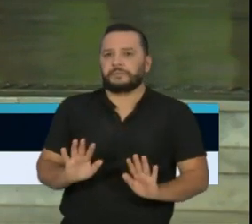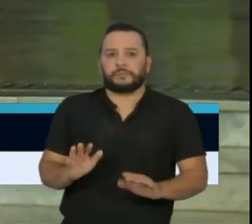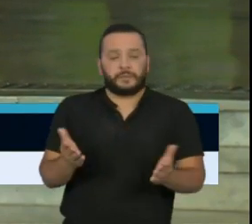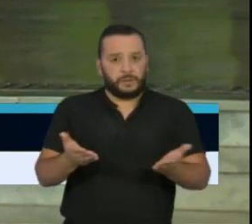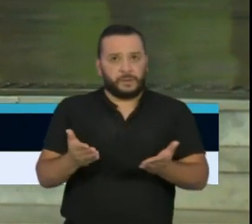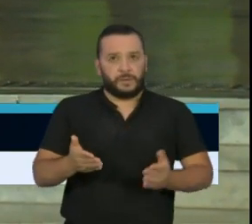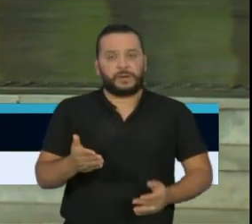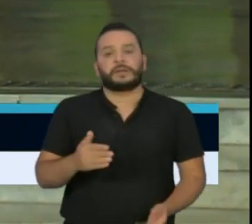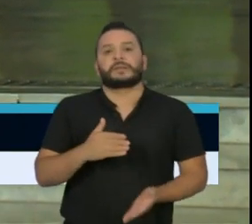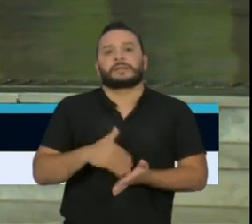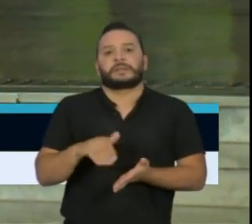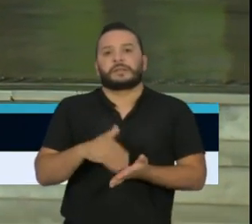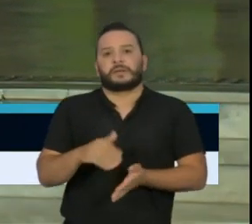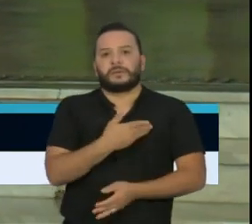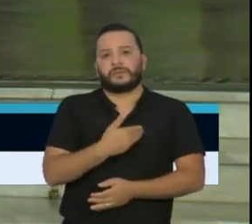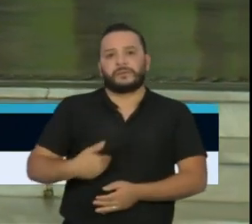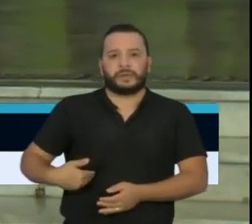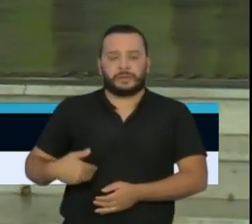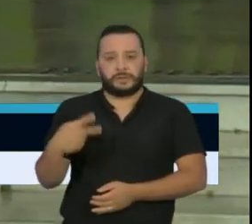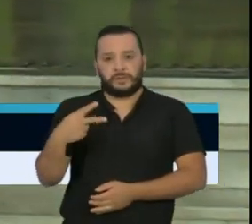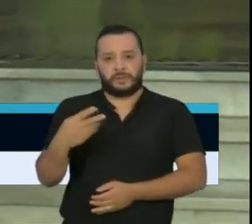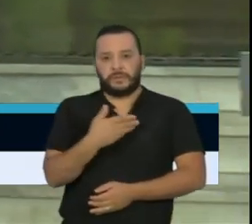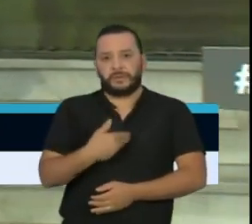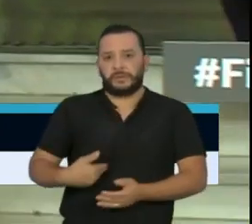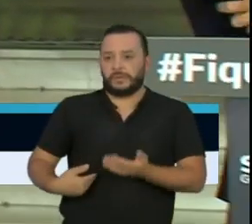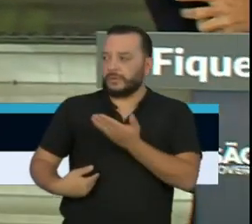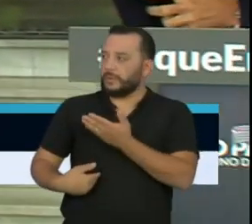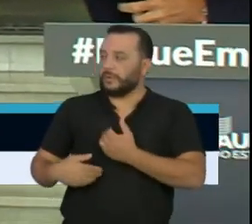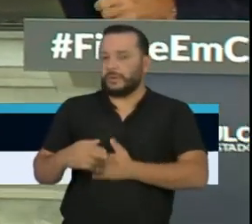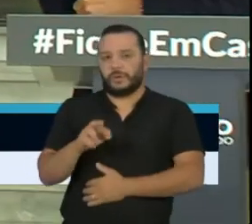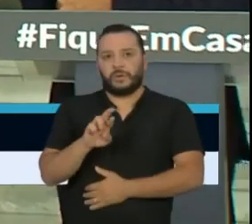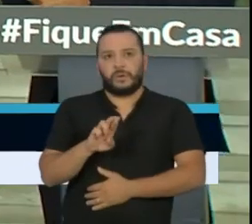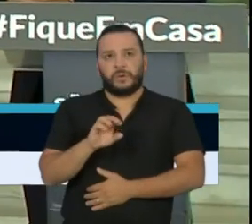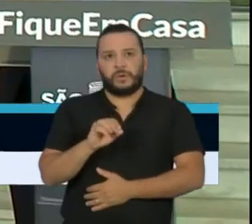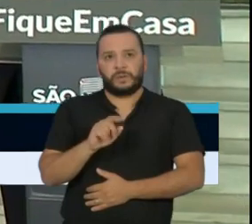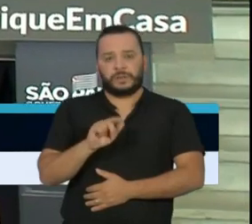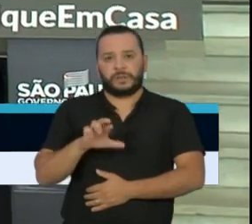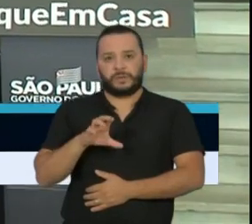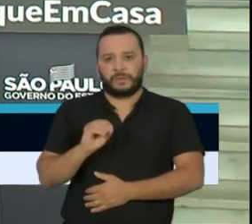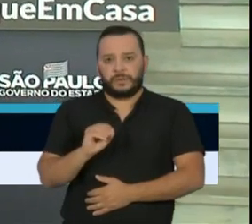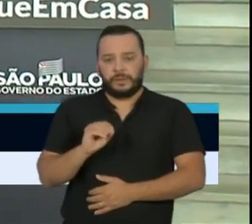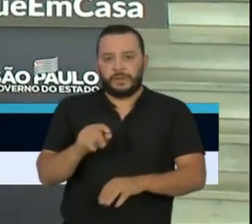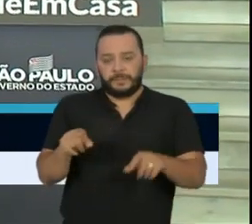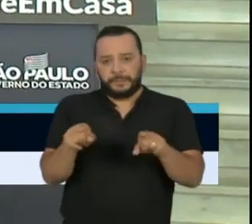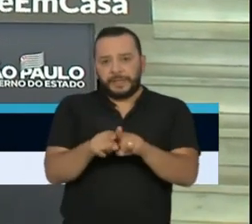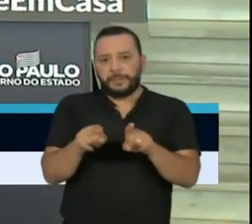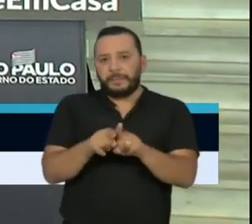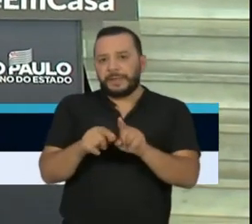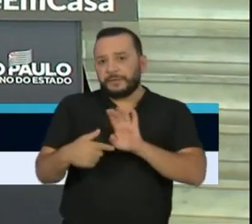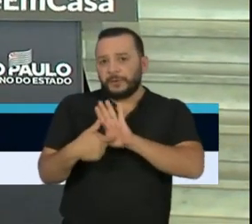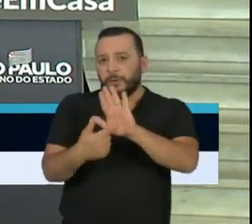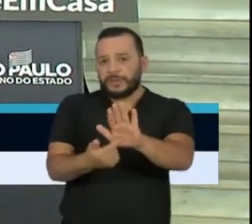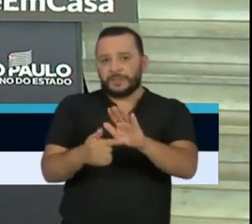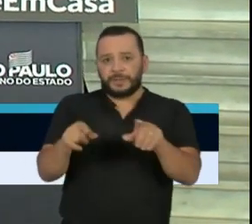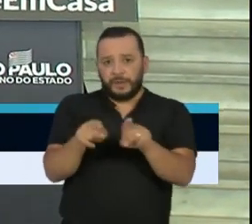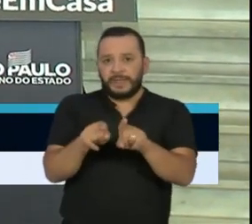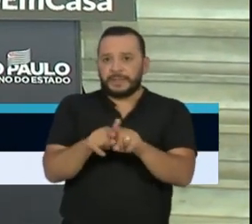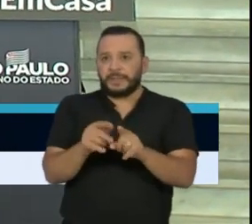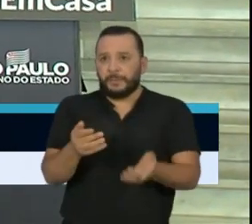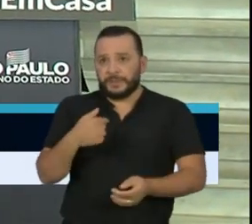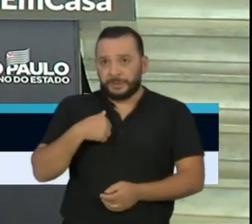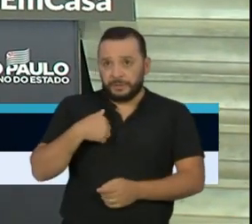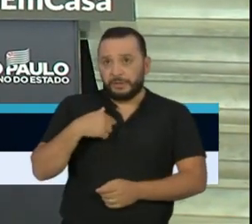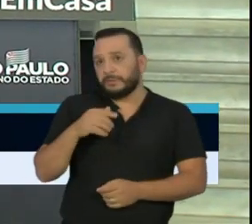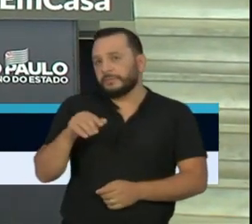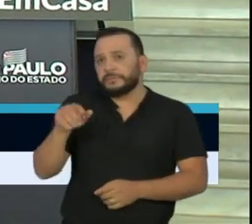vice-governador Rodrigo Garcia. Evidente que nós vamos fazer uma síntese da síntese, porque seria tomar aqui demasiado tempo fazendo todo o balanço